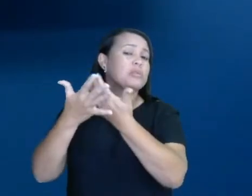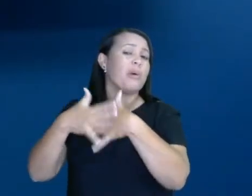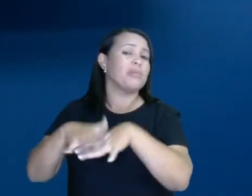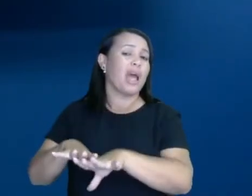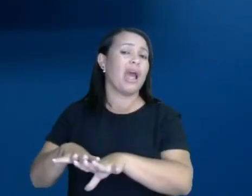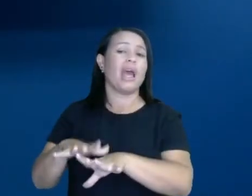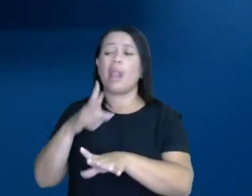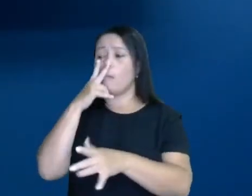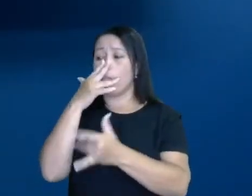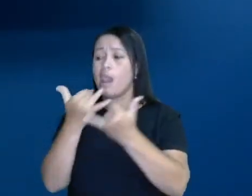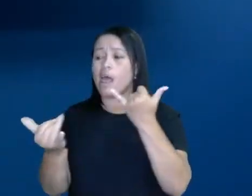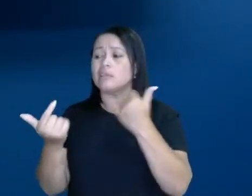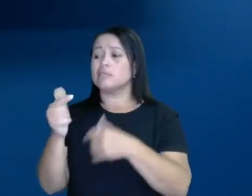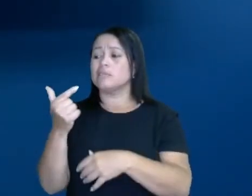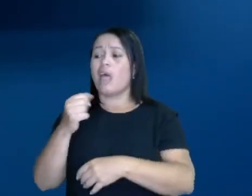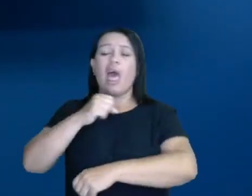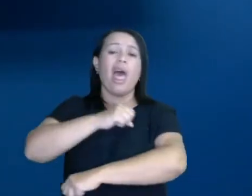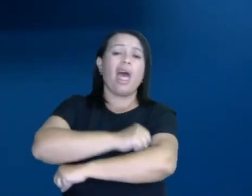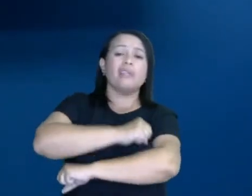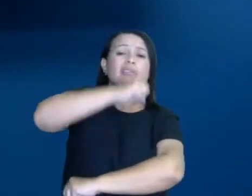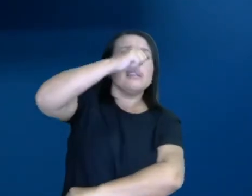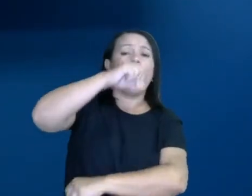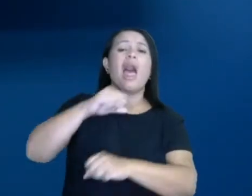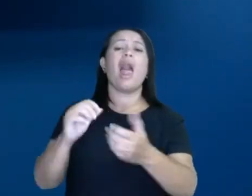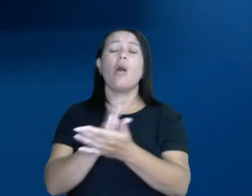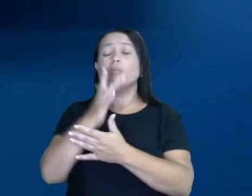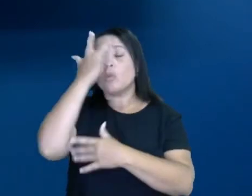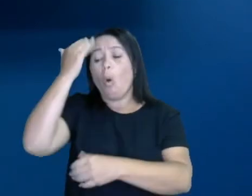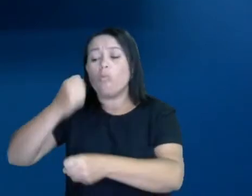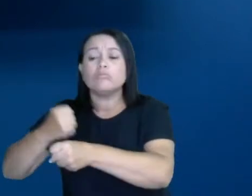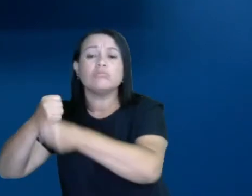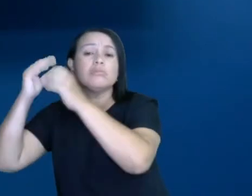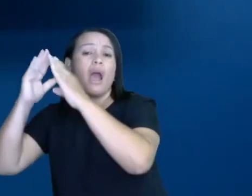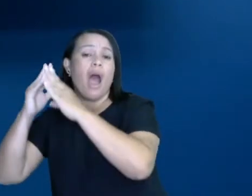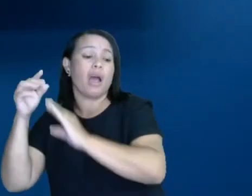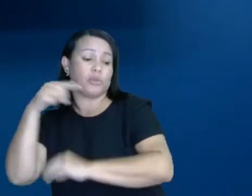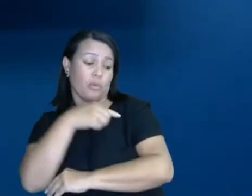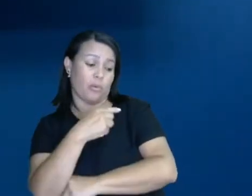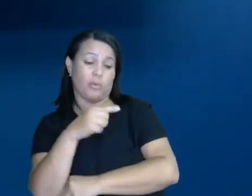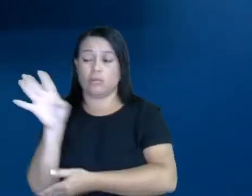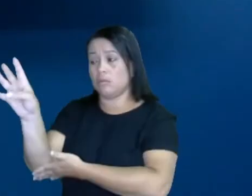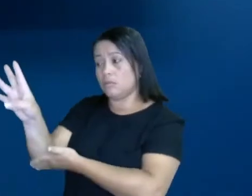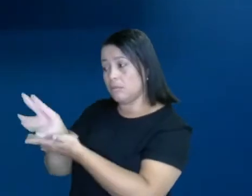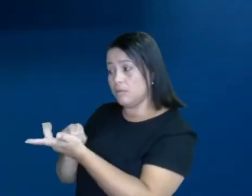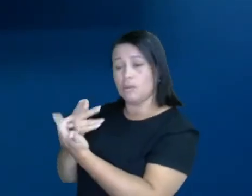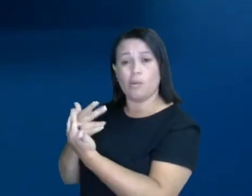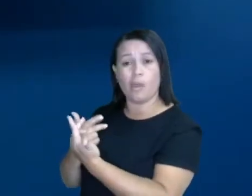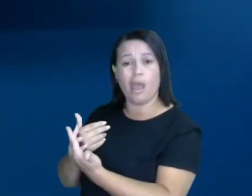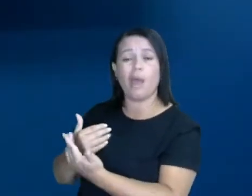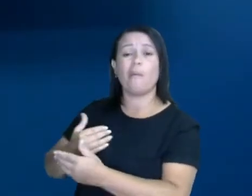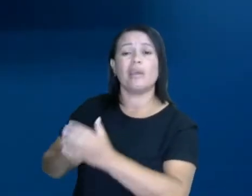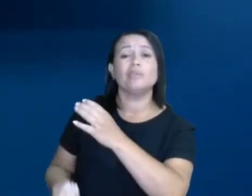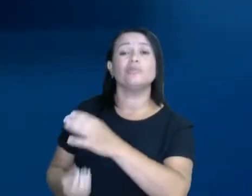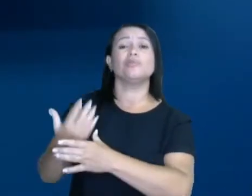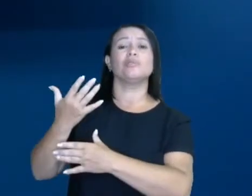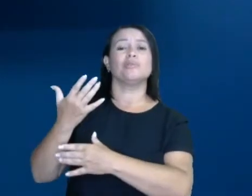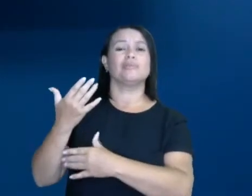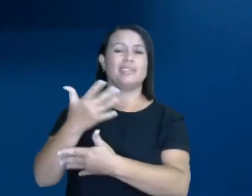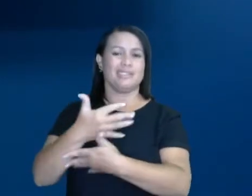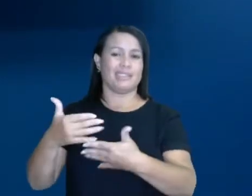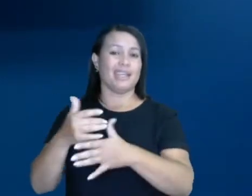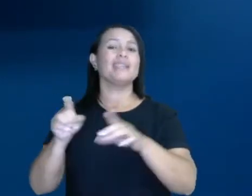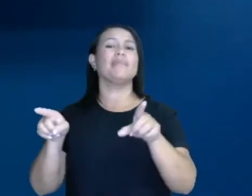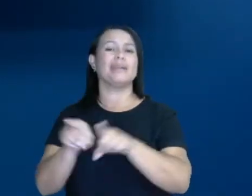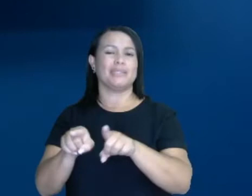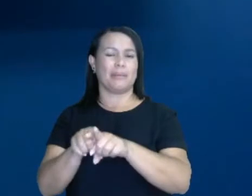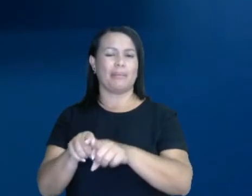Uma foi fazendo uma casa, o outro foi construindo a casa dele do jeito dele, e aí, aos poucos, a cidade foi surgindo.